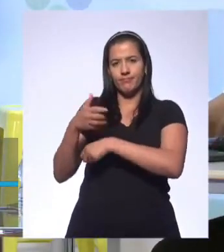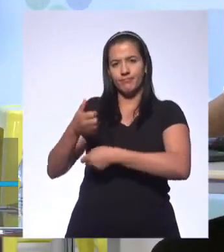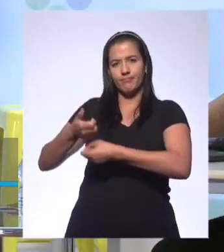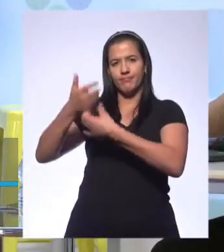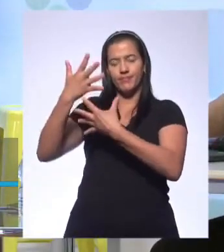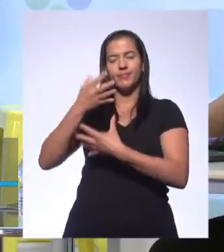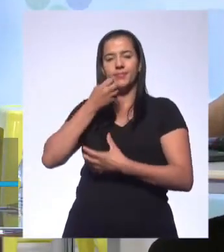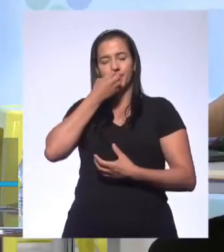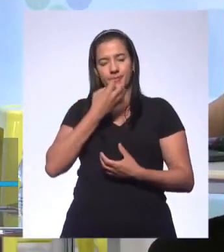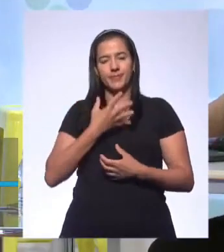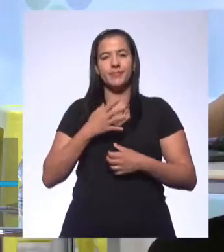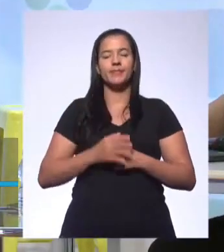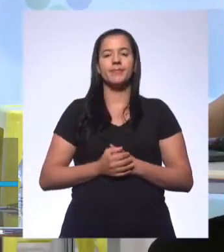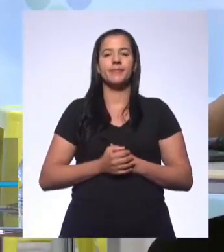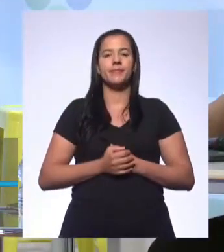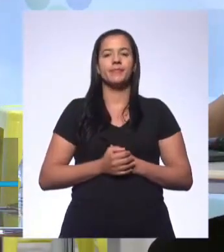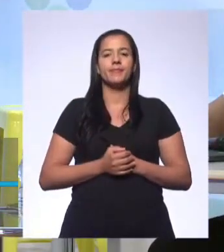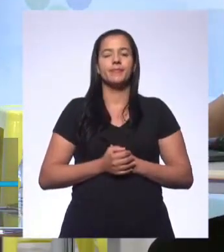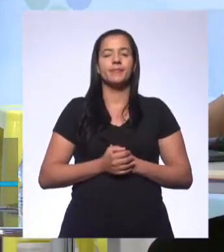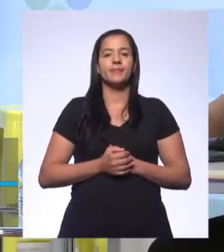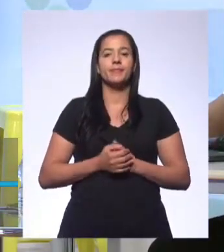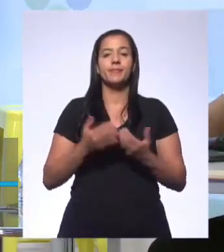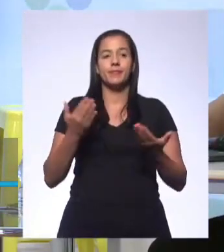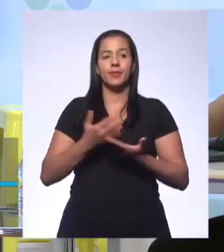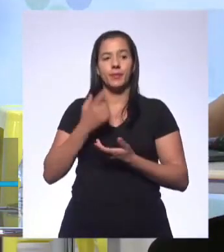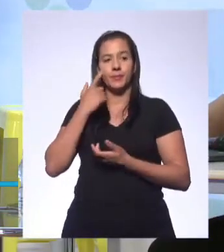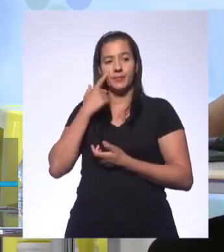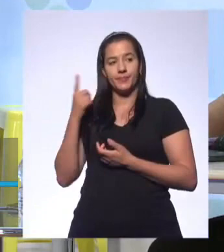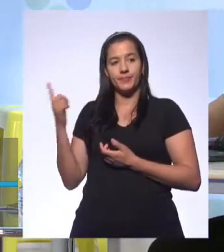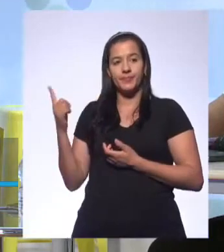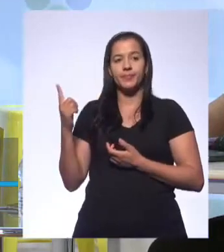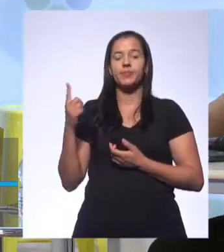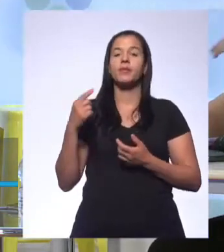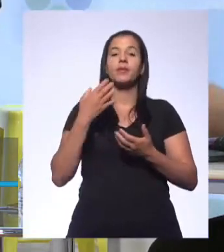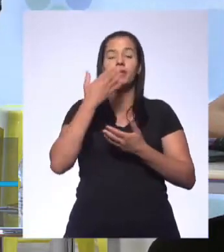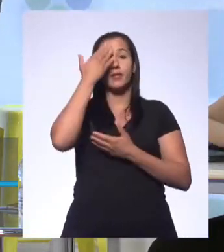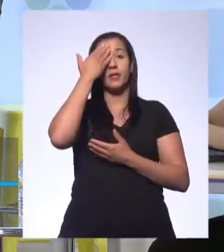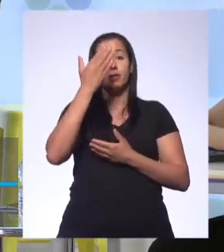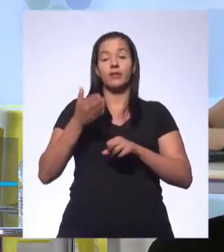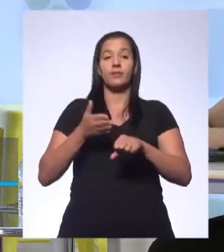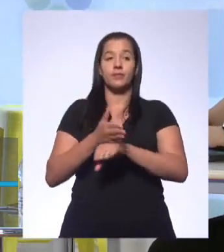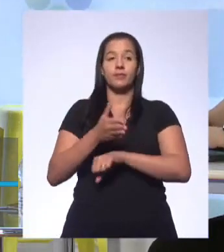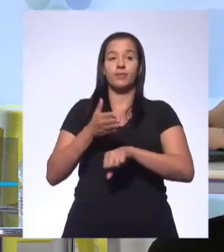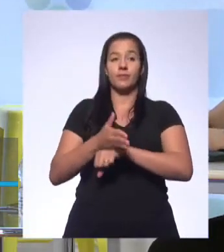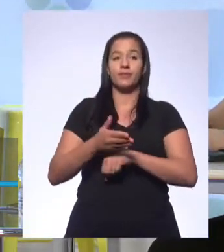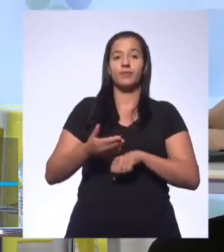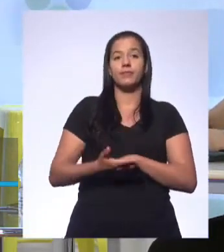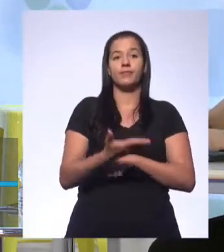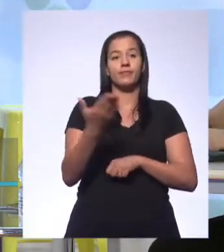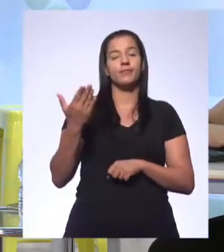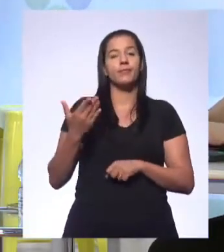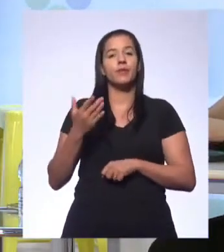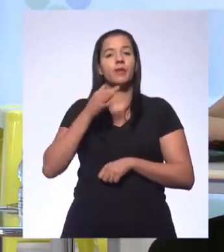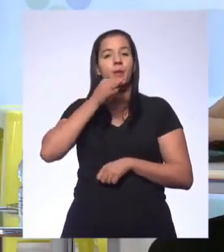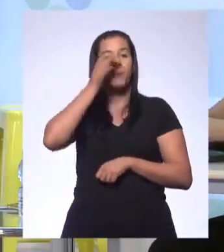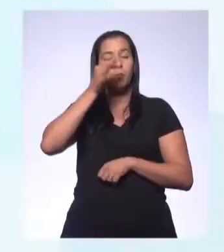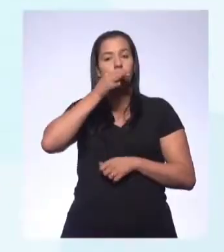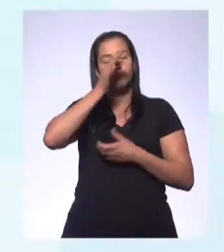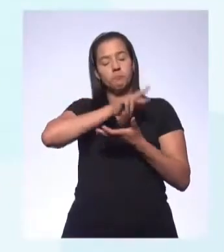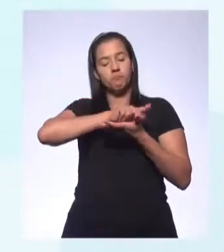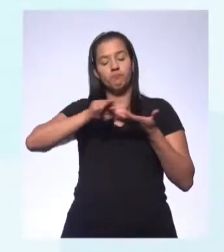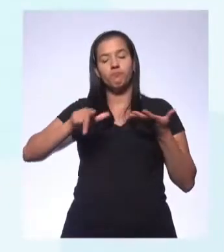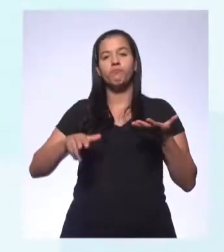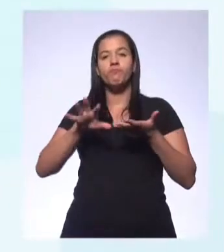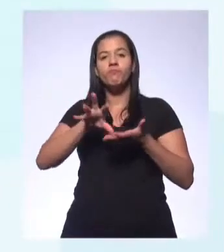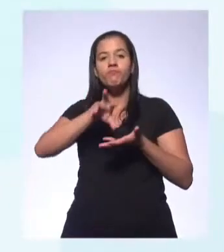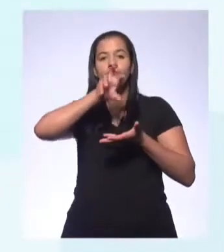nós temos aqui a resolução, né? E agradeço aí a participação de vocês. As plantas conseguem absorver o nitrogênio